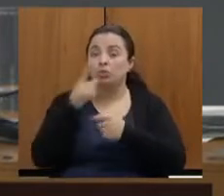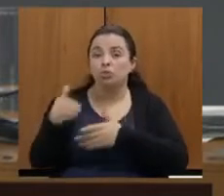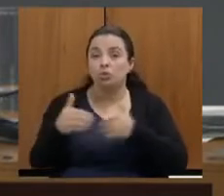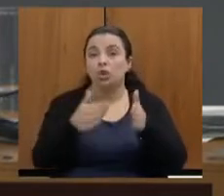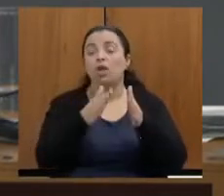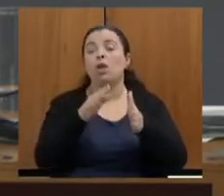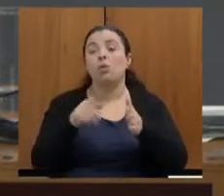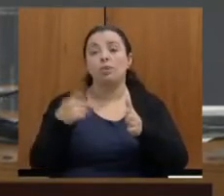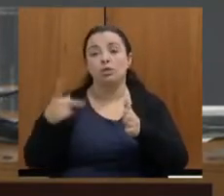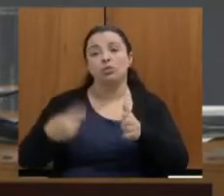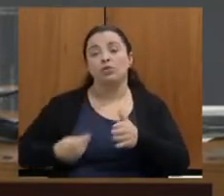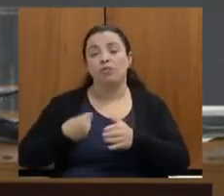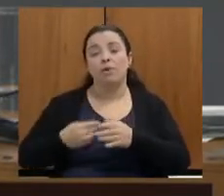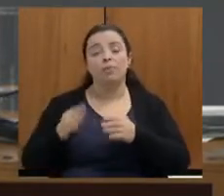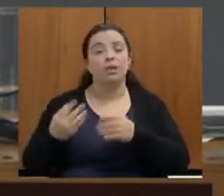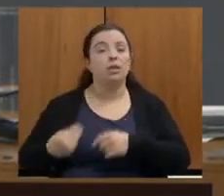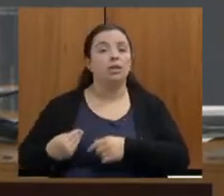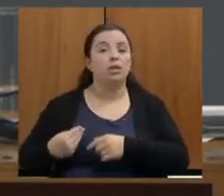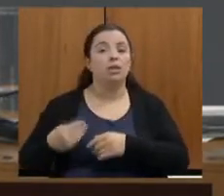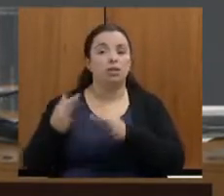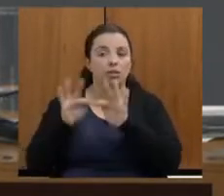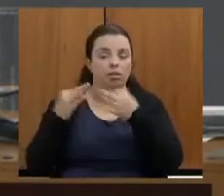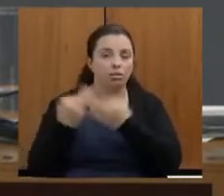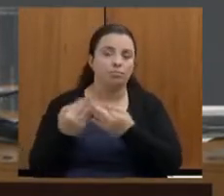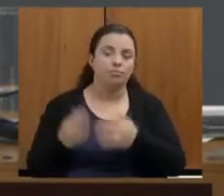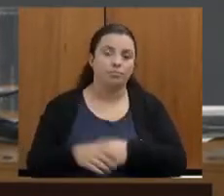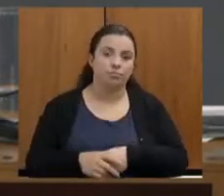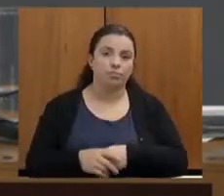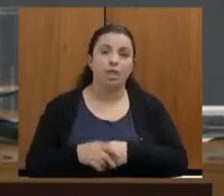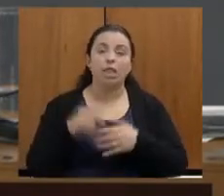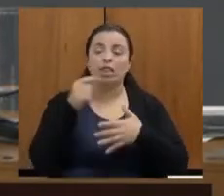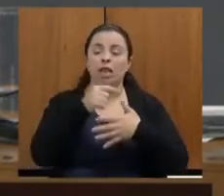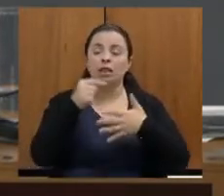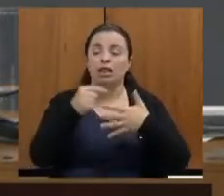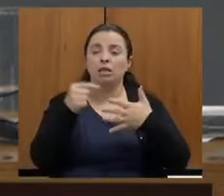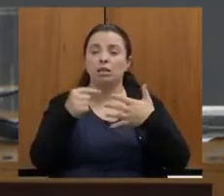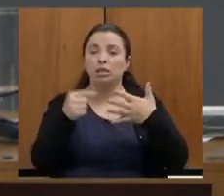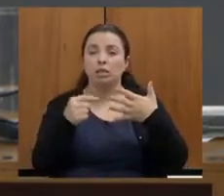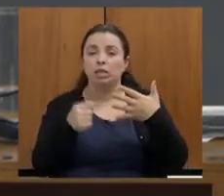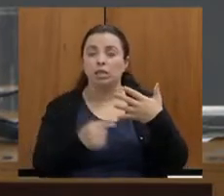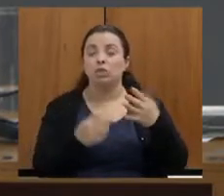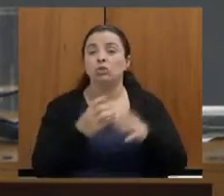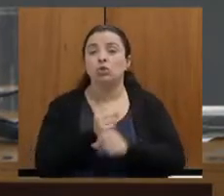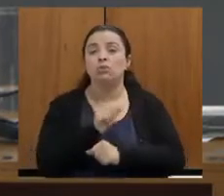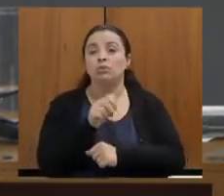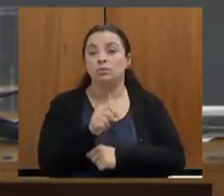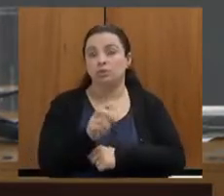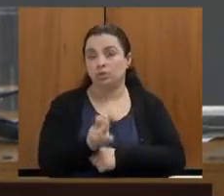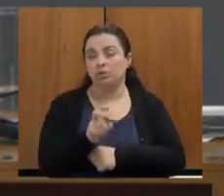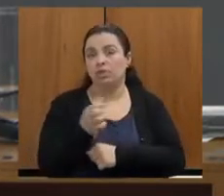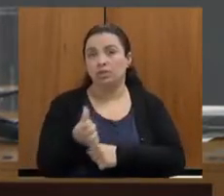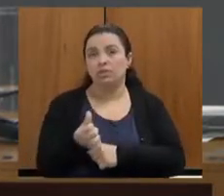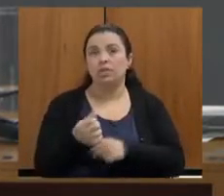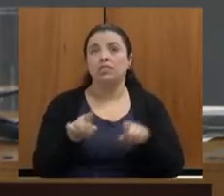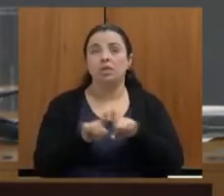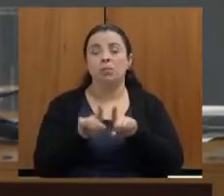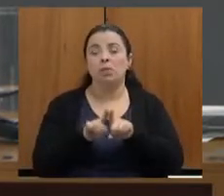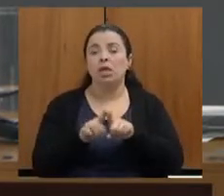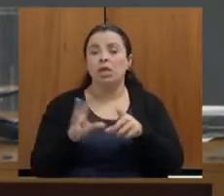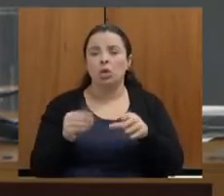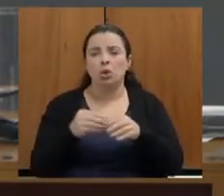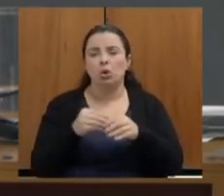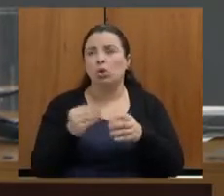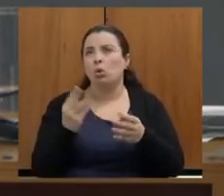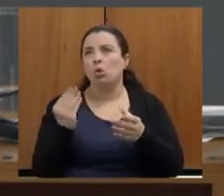famílias sem vai foram 56 pressupostos Claro aqui nós incluímos também em infraestrutura que